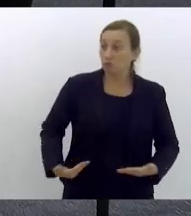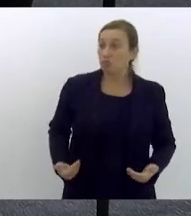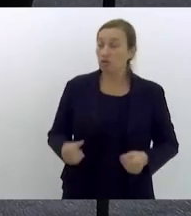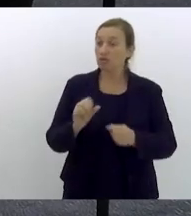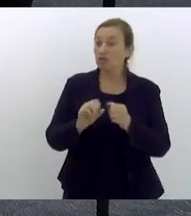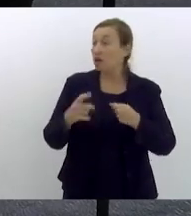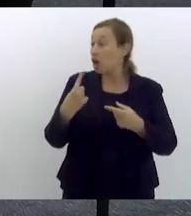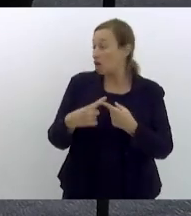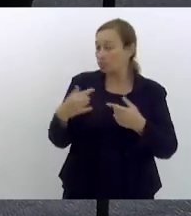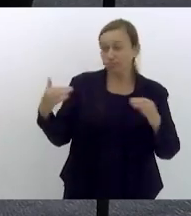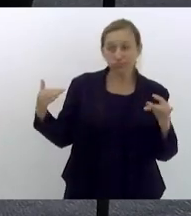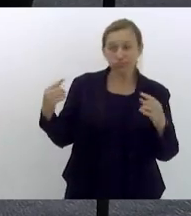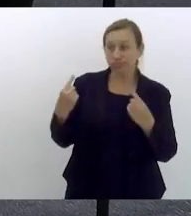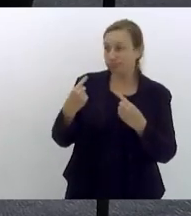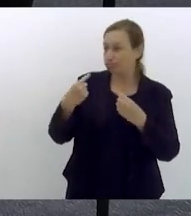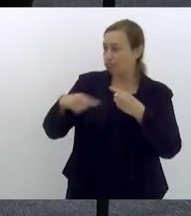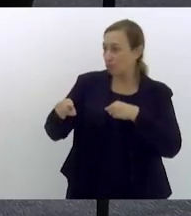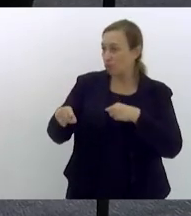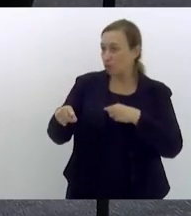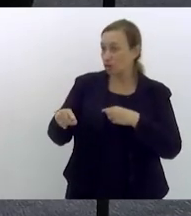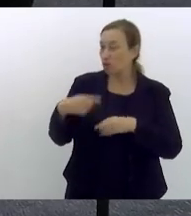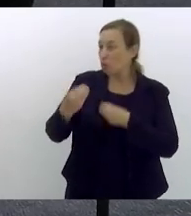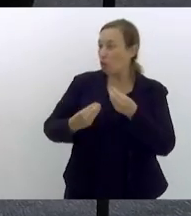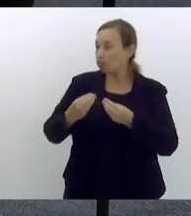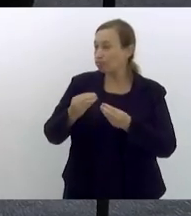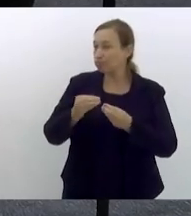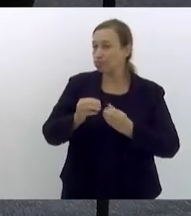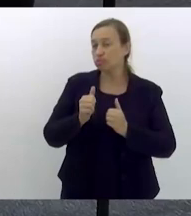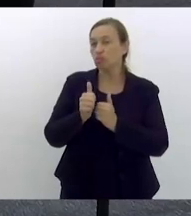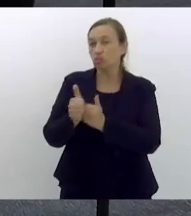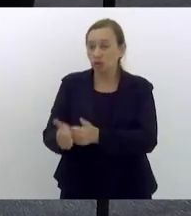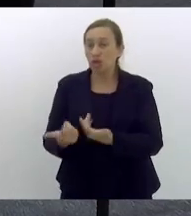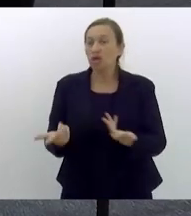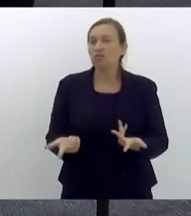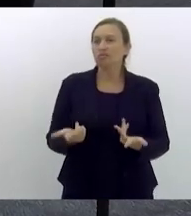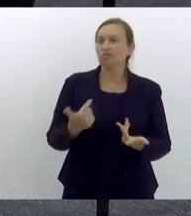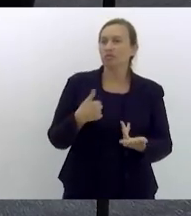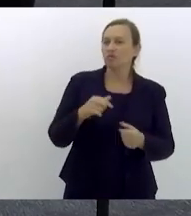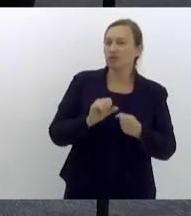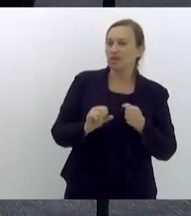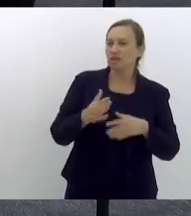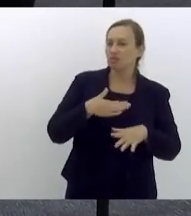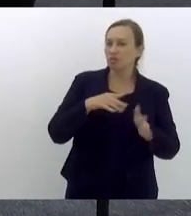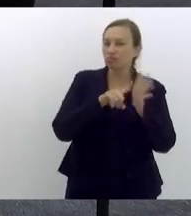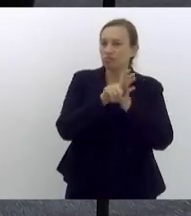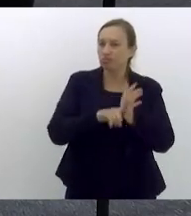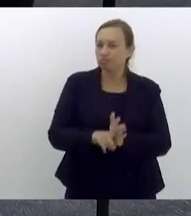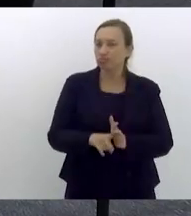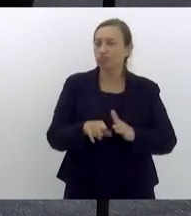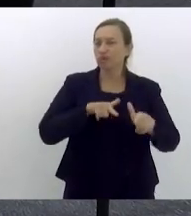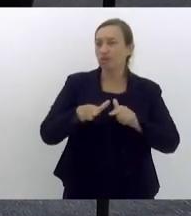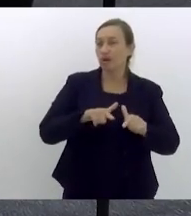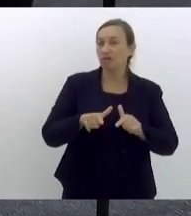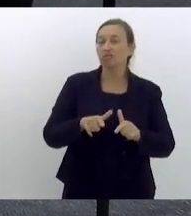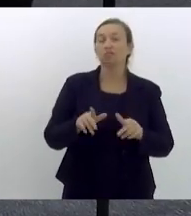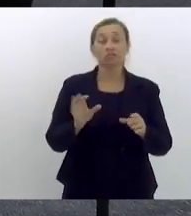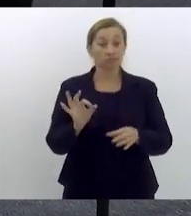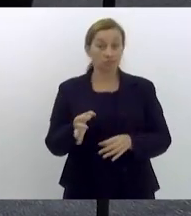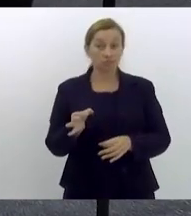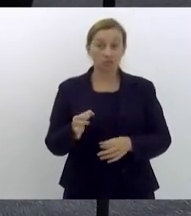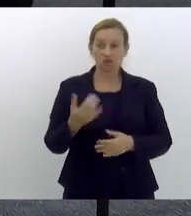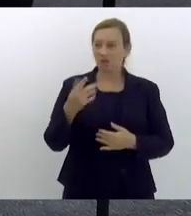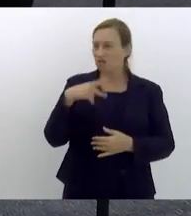não concordei com a forma como ela foi conduzida o que não fez com que eu não fizesse o meu trabalho e fiscalização inclusive muito contundente